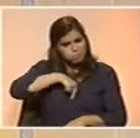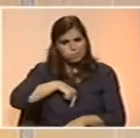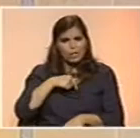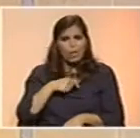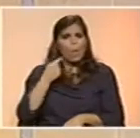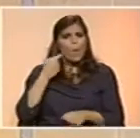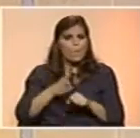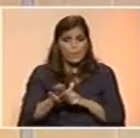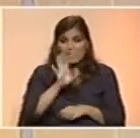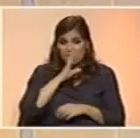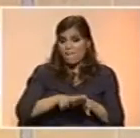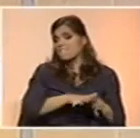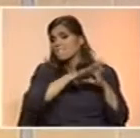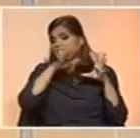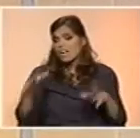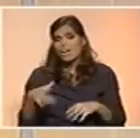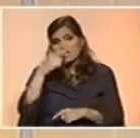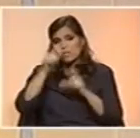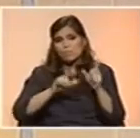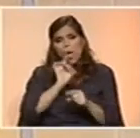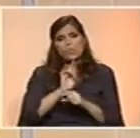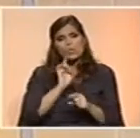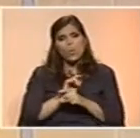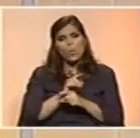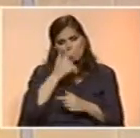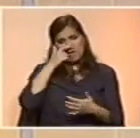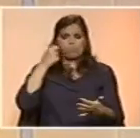quantidades, não é? E as pessoas habituam-se àquele peso no estômago.